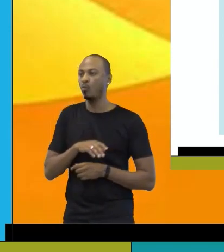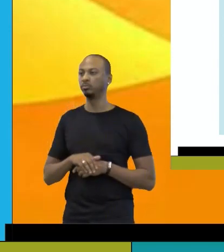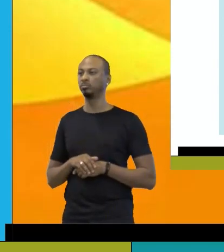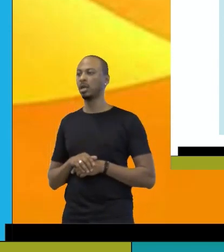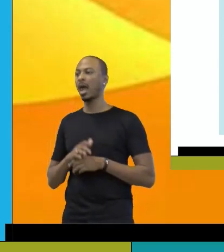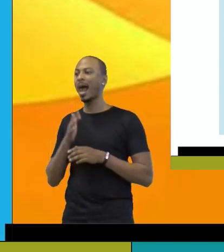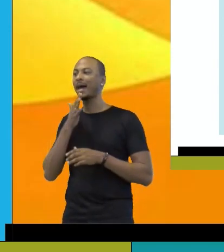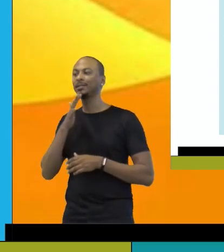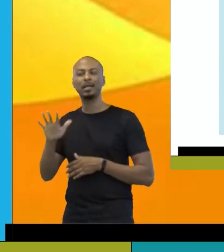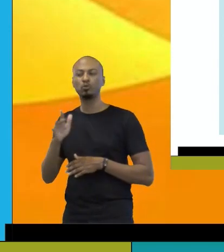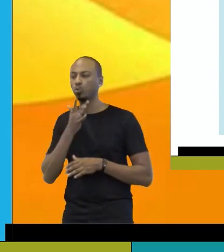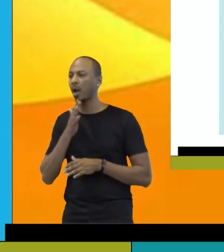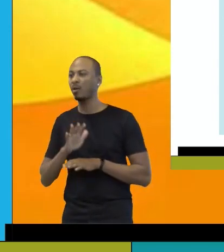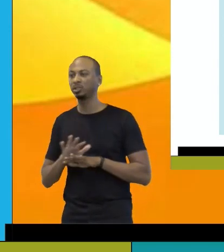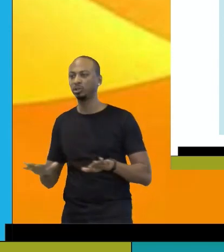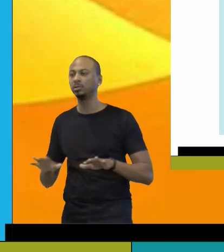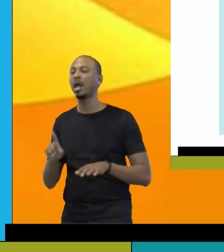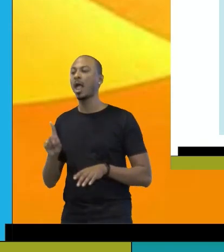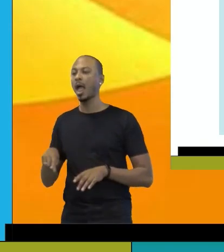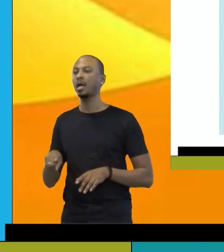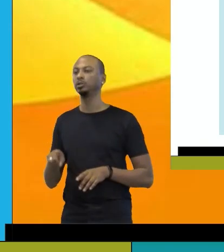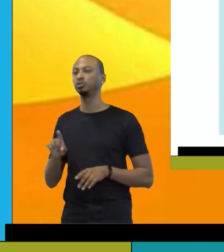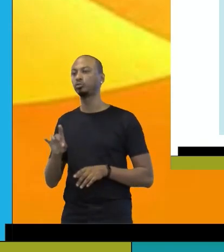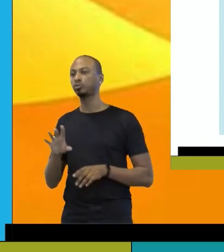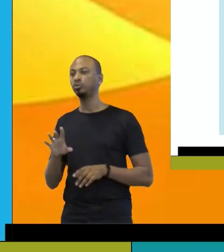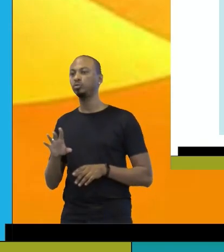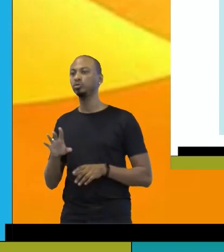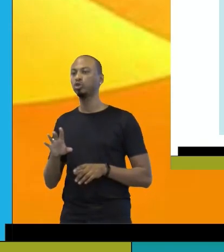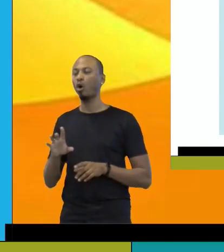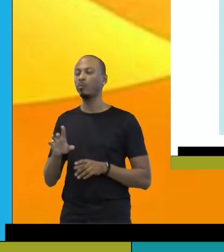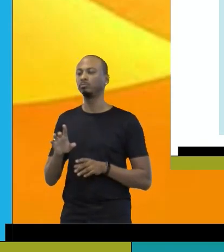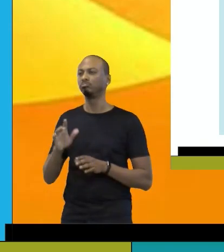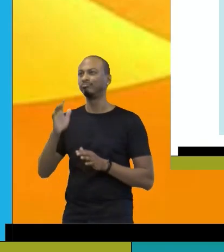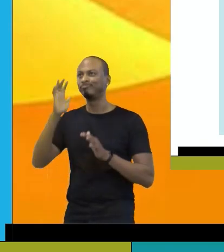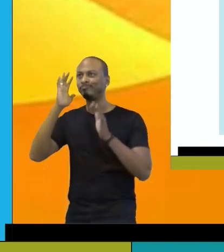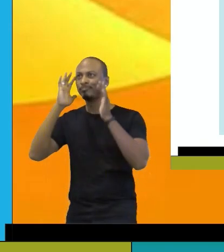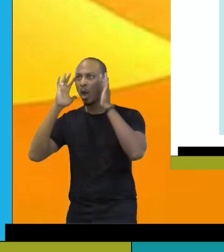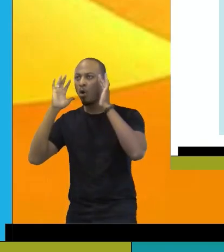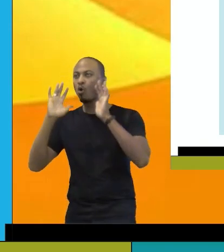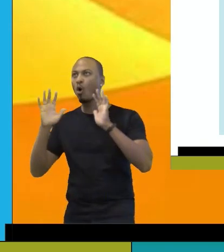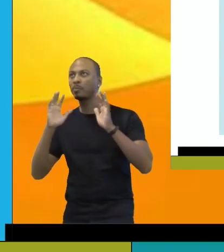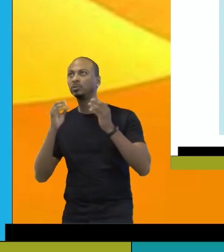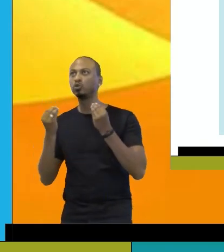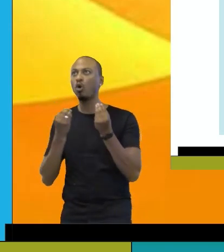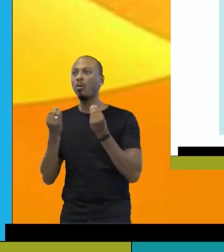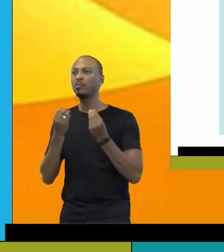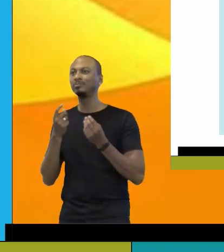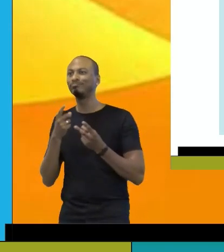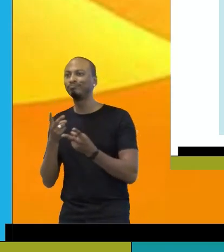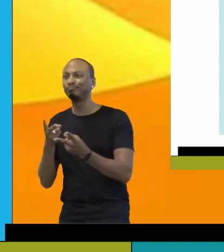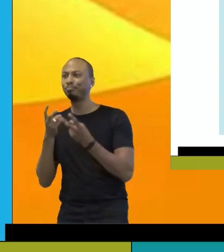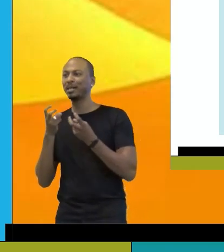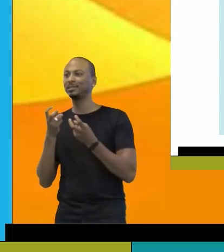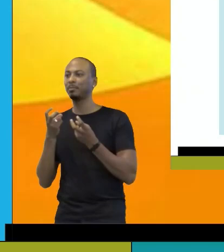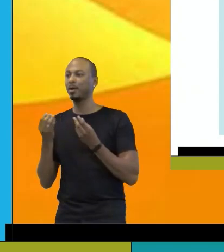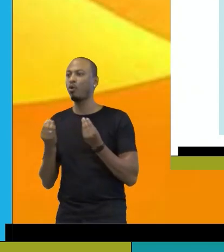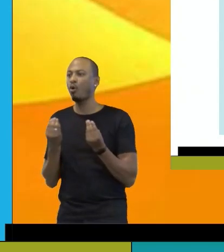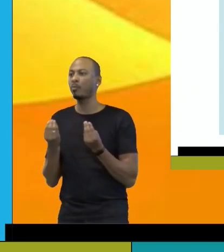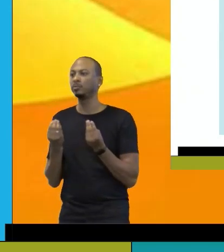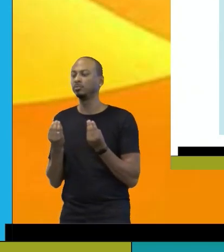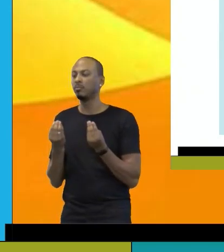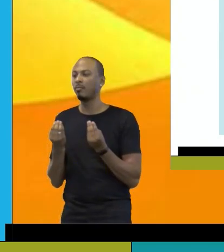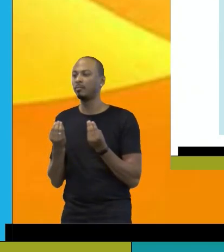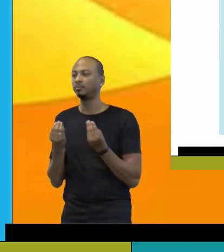é egoísta. E como é que a gente pode ter a certeza de que o homem ele é interesseiro, volúvel, egoísta e